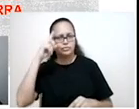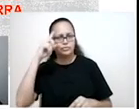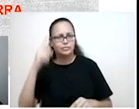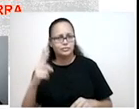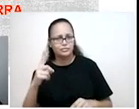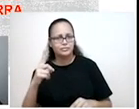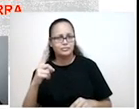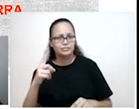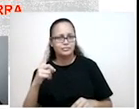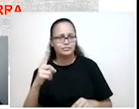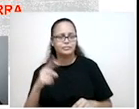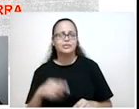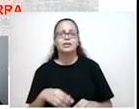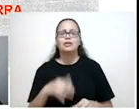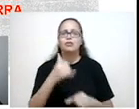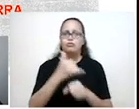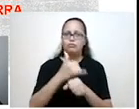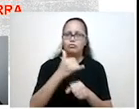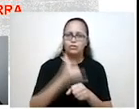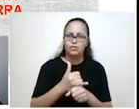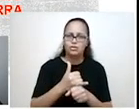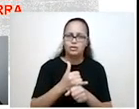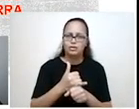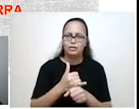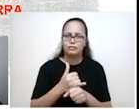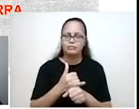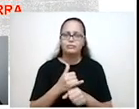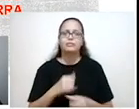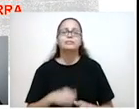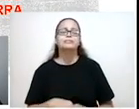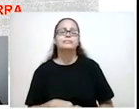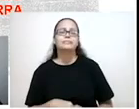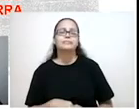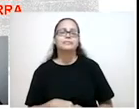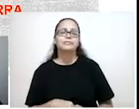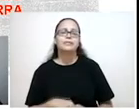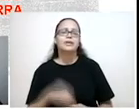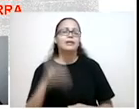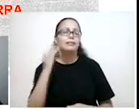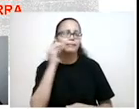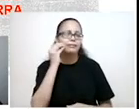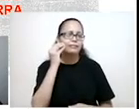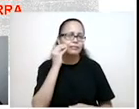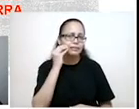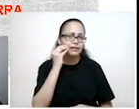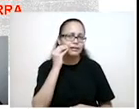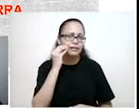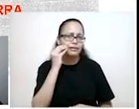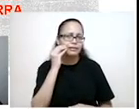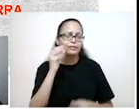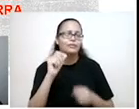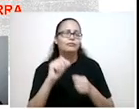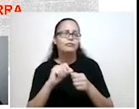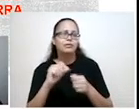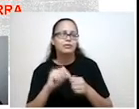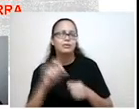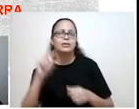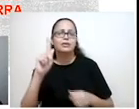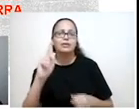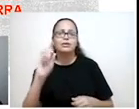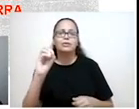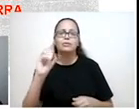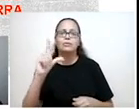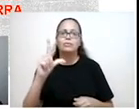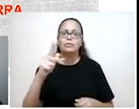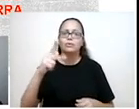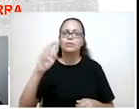Franco e apoiados por alemães e italianos, tentaram promover um golpe de Estado. A